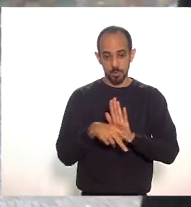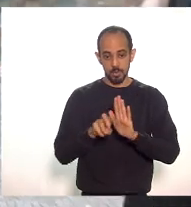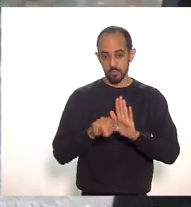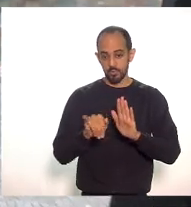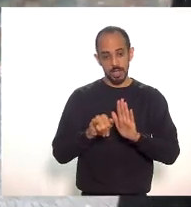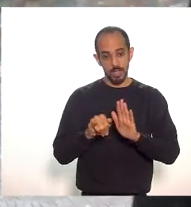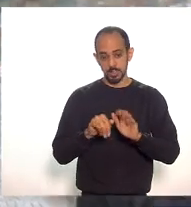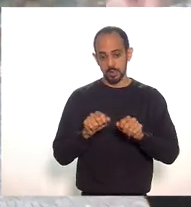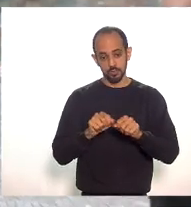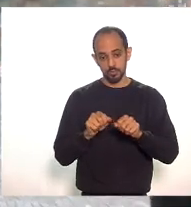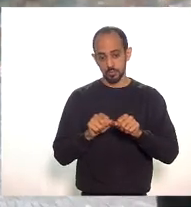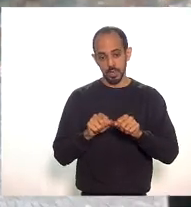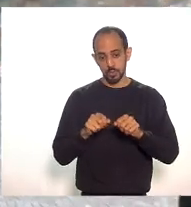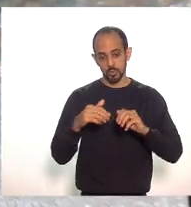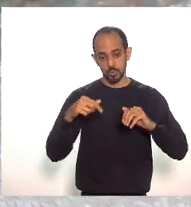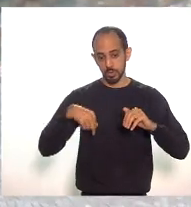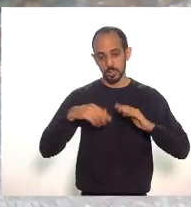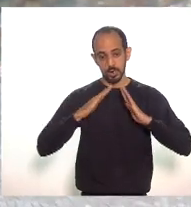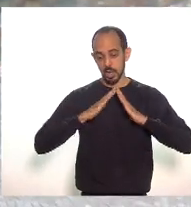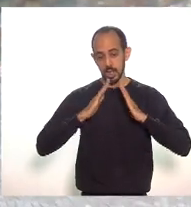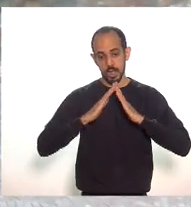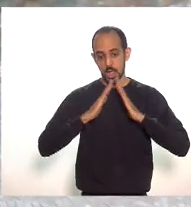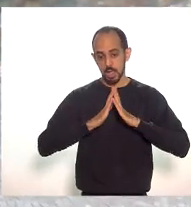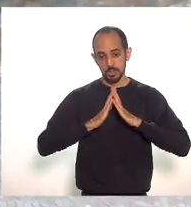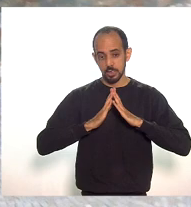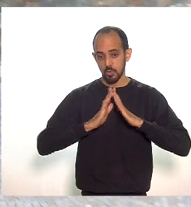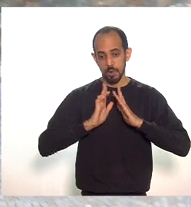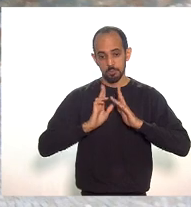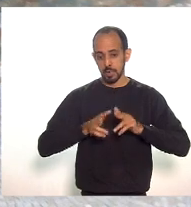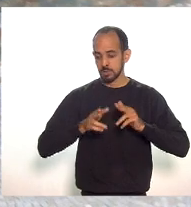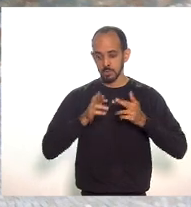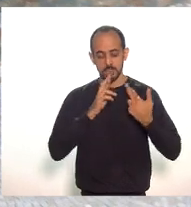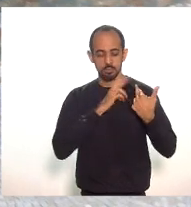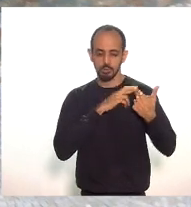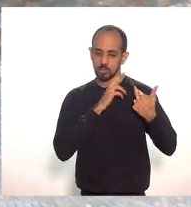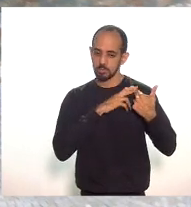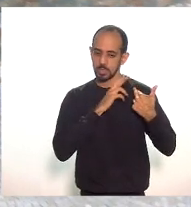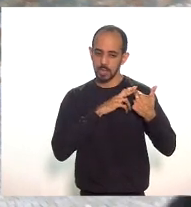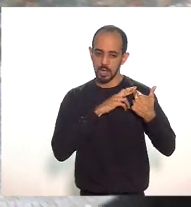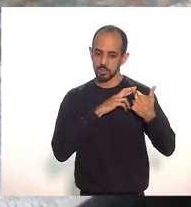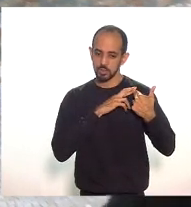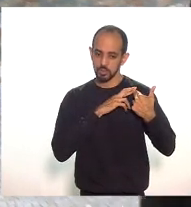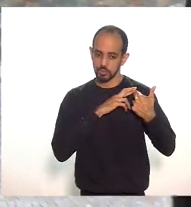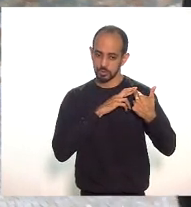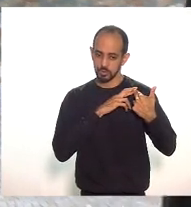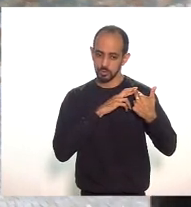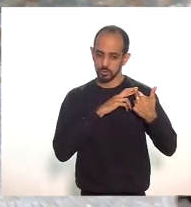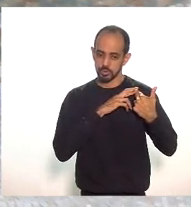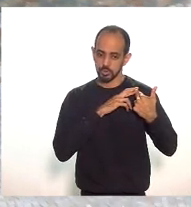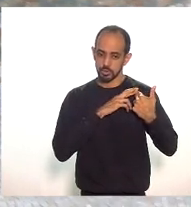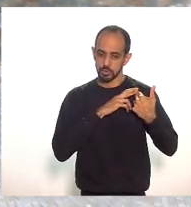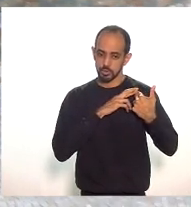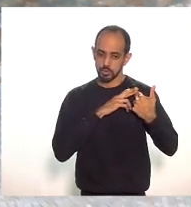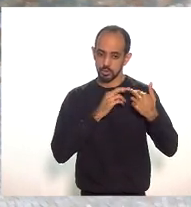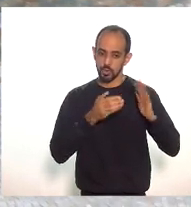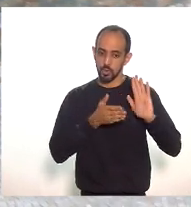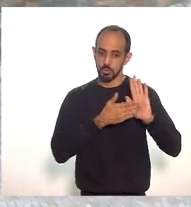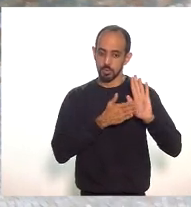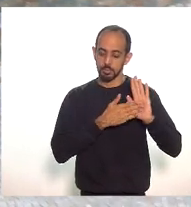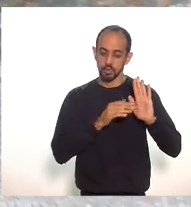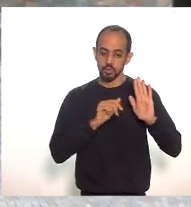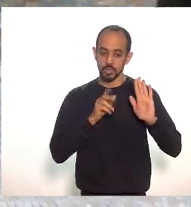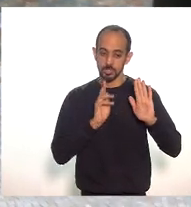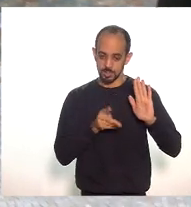na casa com a mesma responsabilidade e do compromisso que sempre tivemos